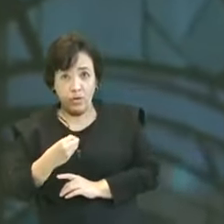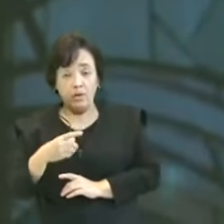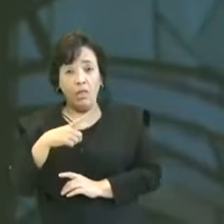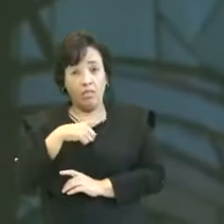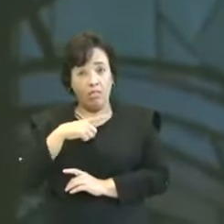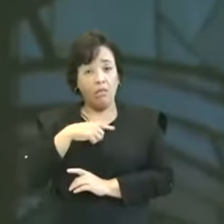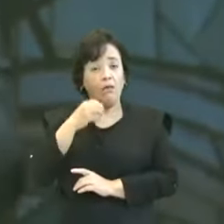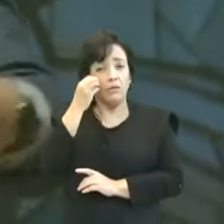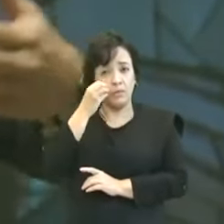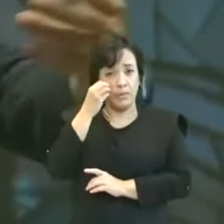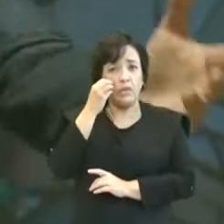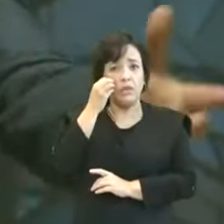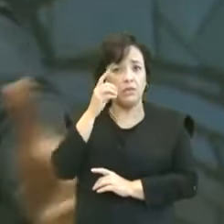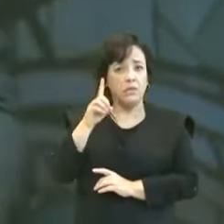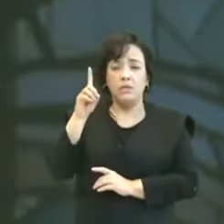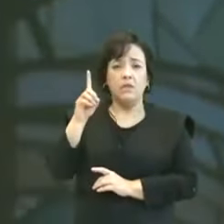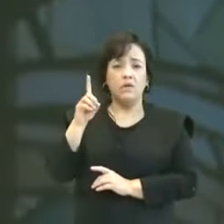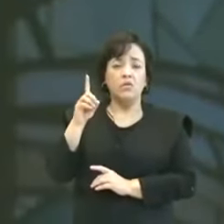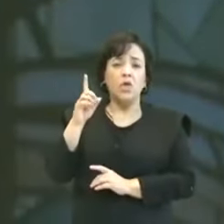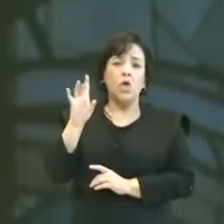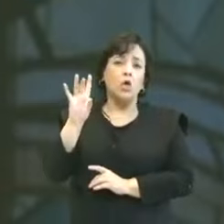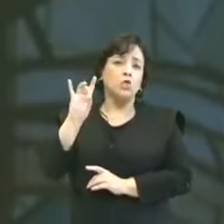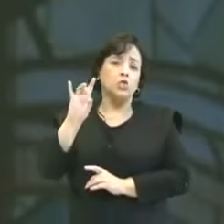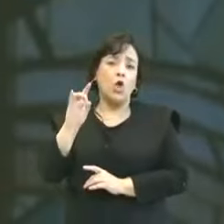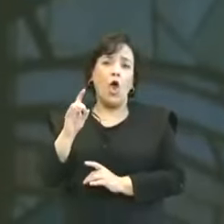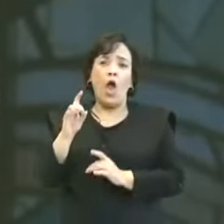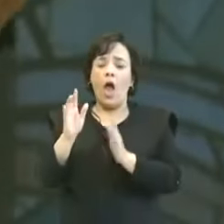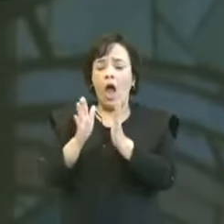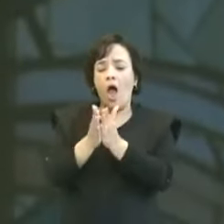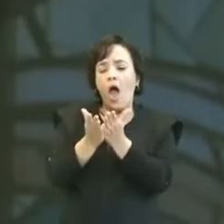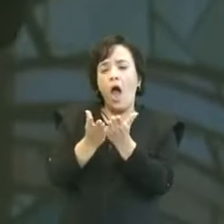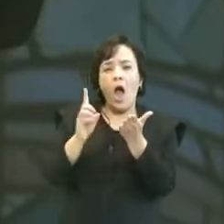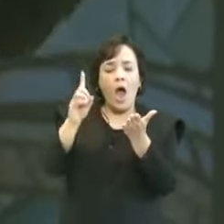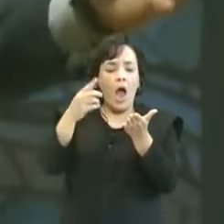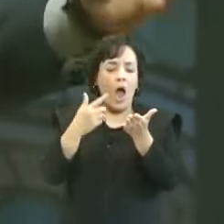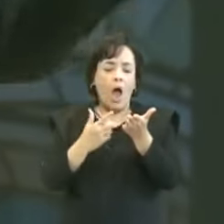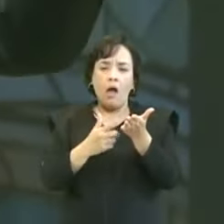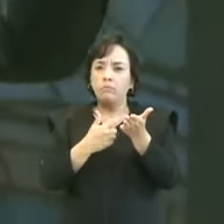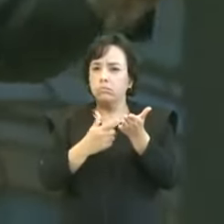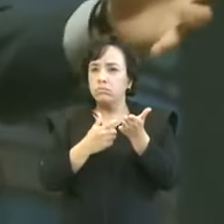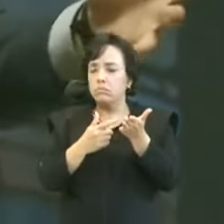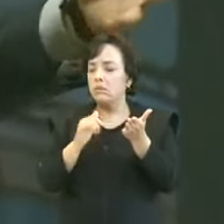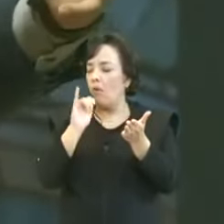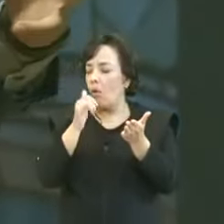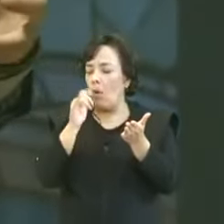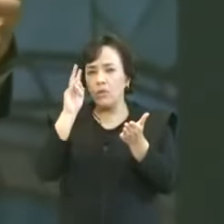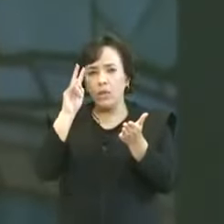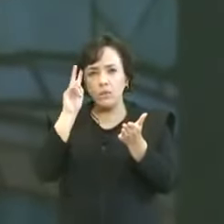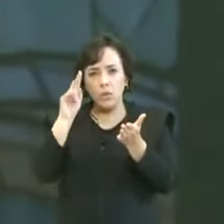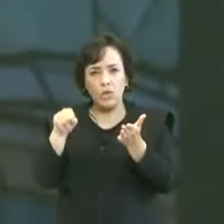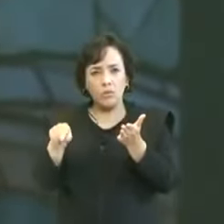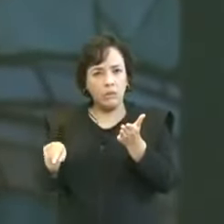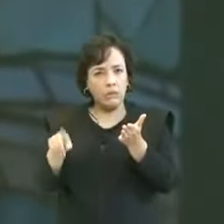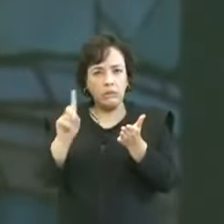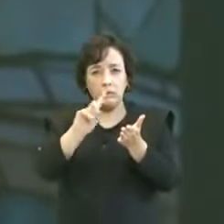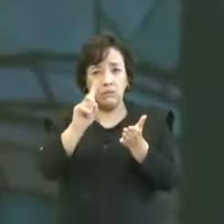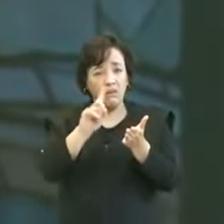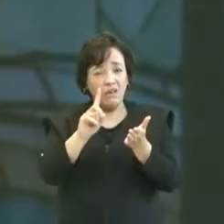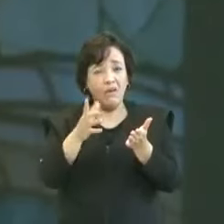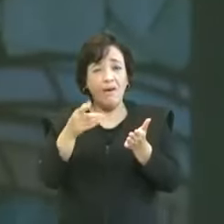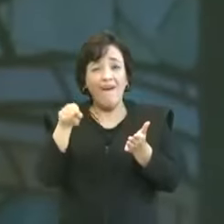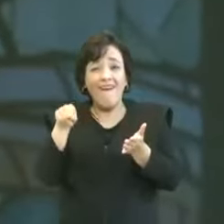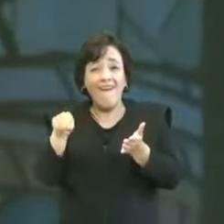Eu não quero apenas que eles saibam as histórias da Bíblia. Eu quero que eles conheçam a Deus. Tenham marcas